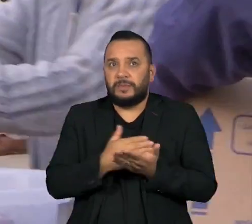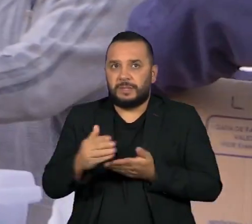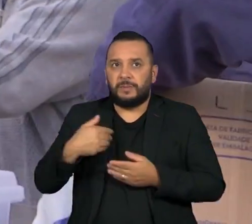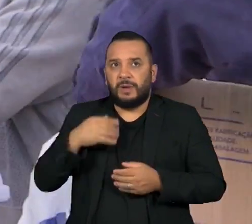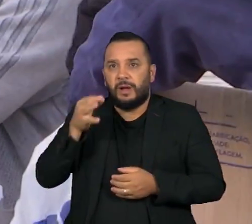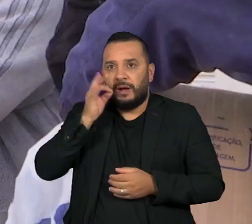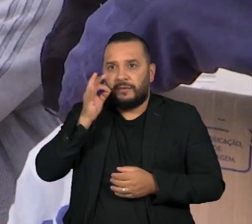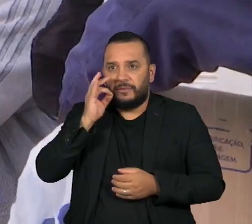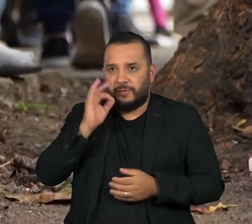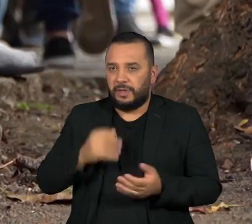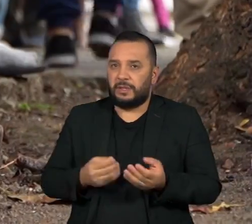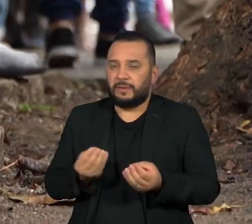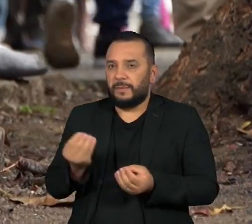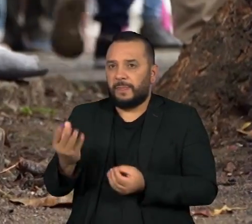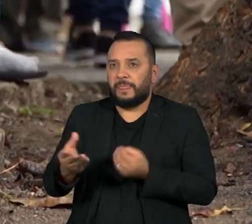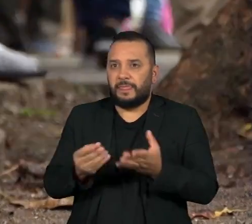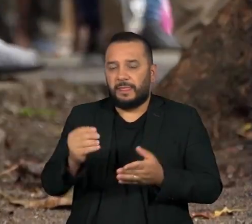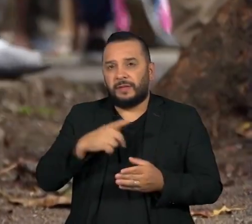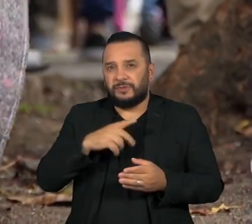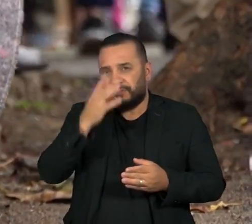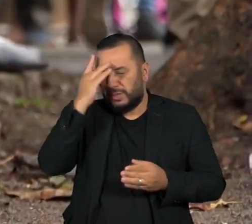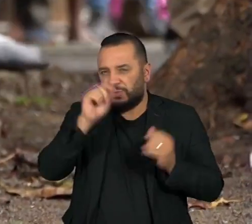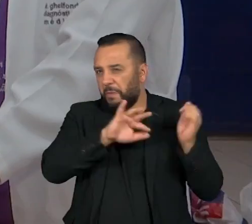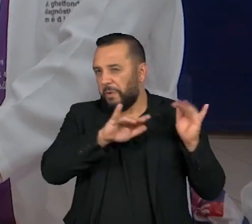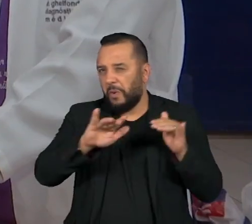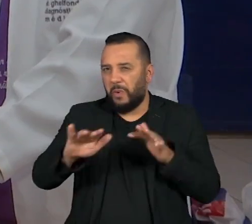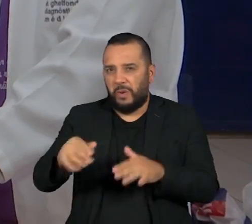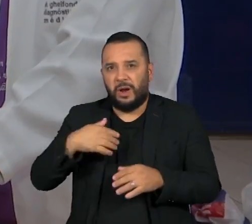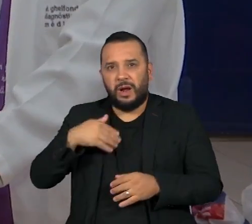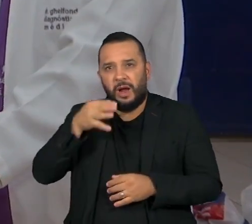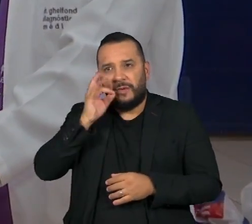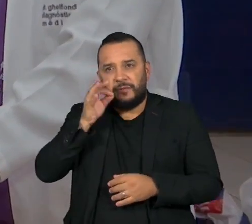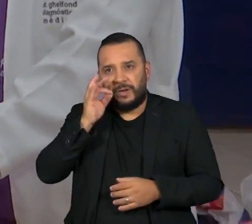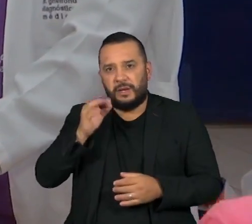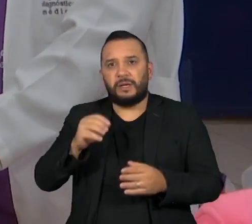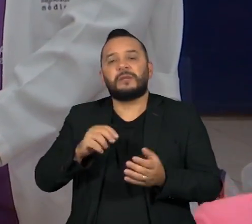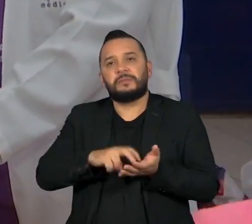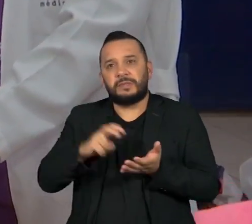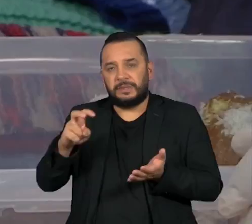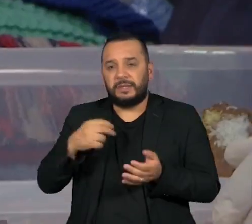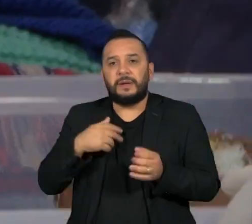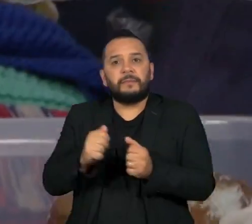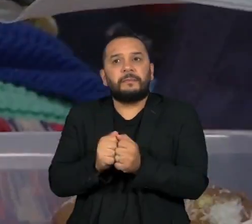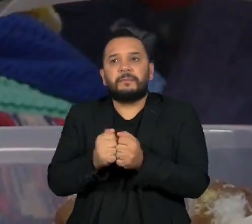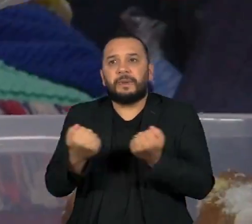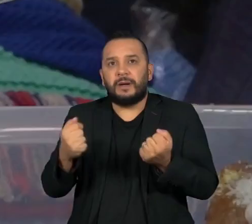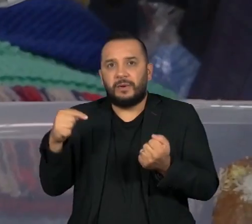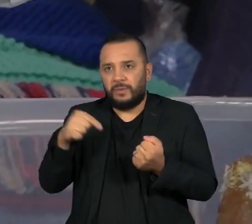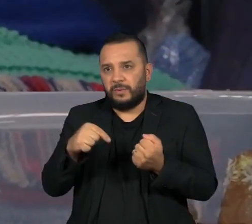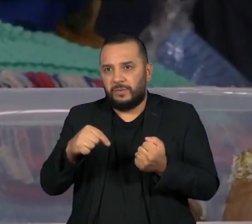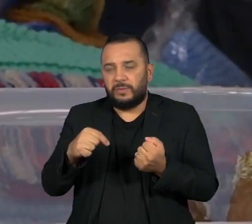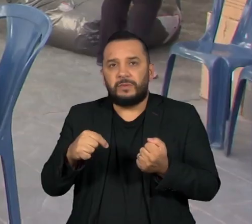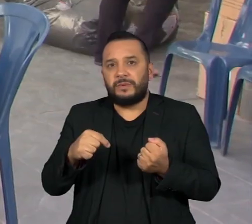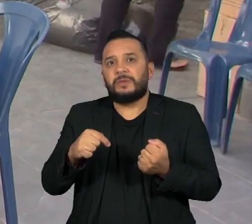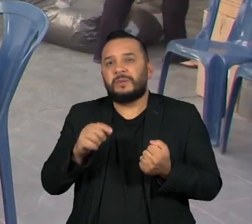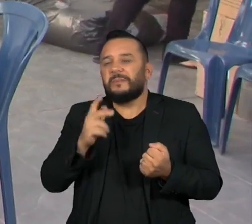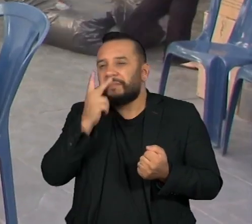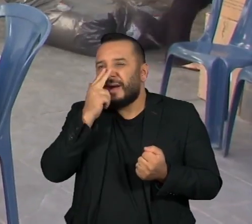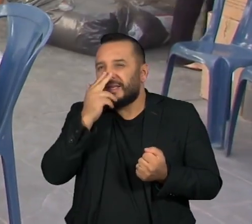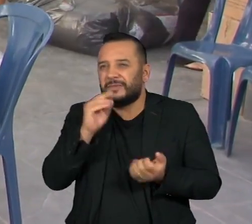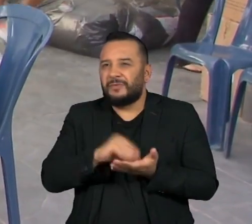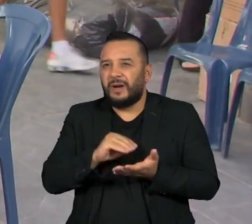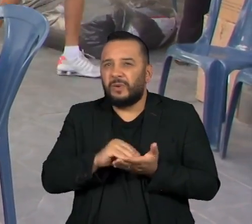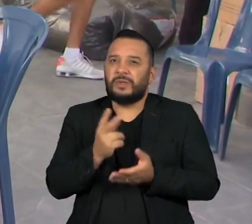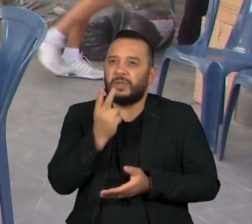manhã e era uma multidão para tomar o café da manhã. A gente estava vendo que o pão francês não era um pão tão nutritivo. E as